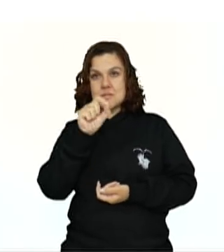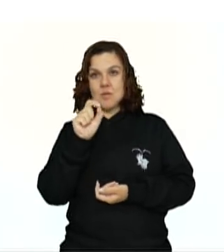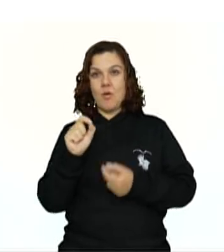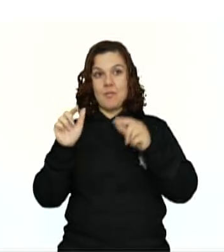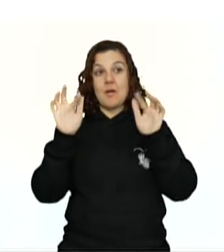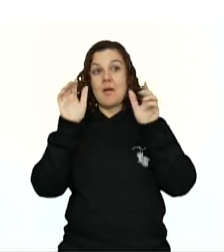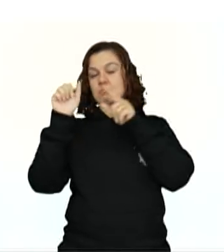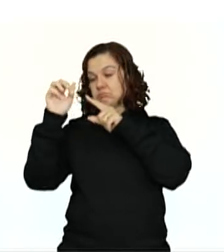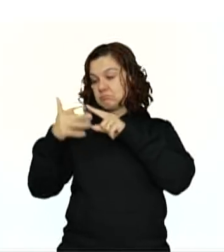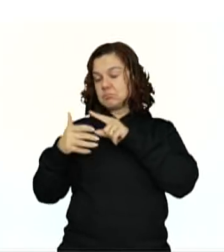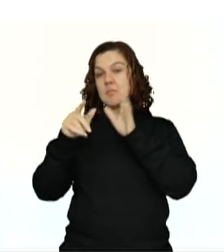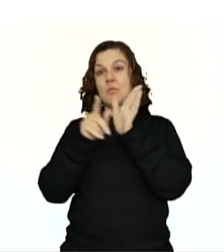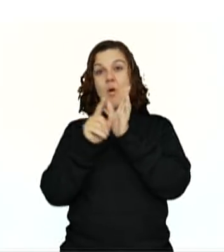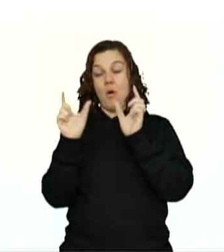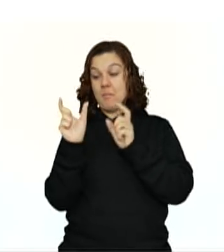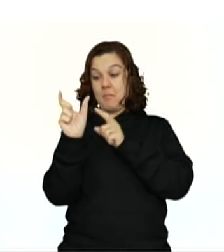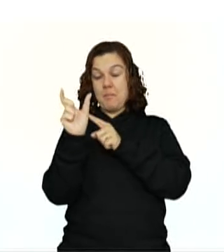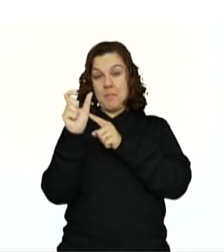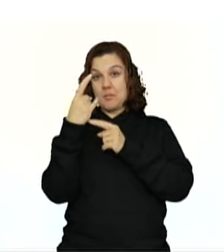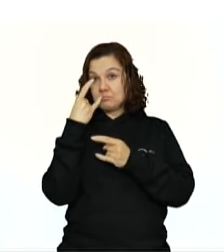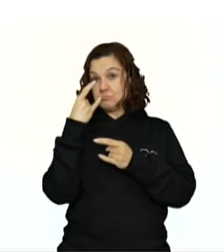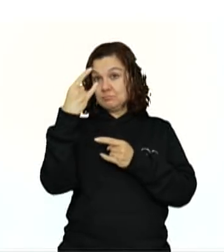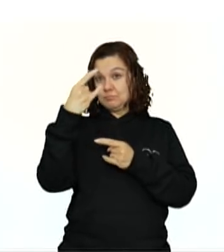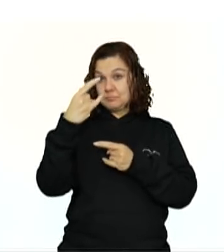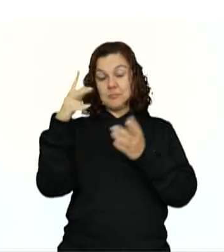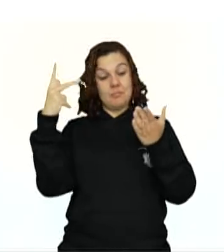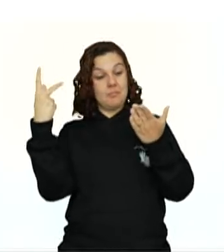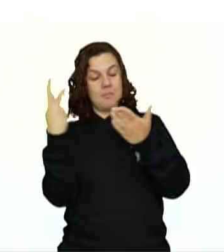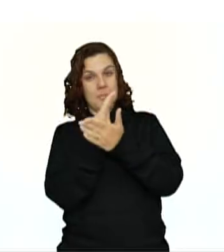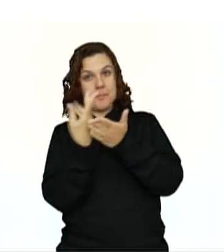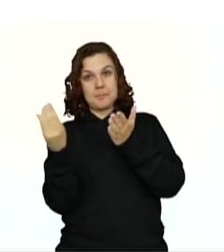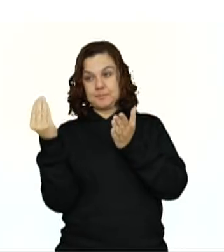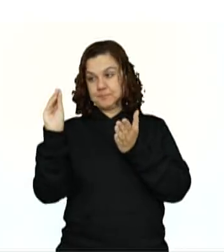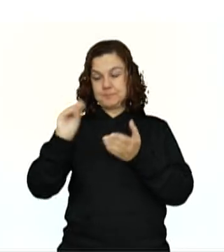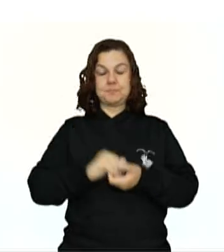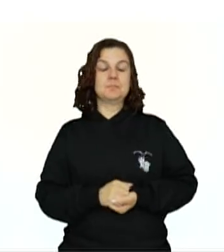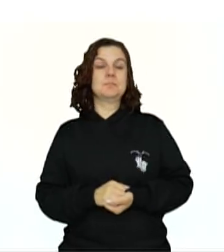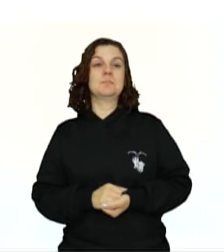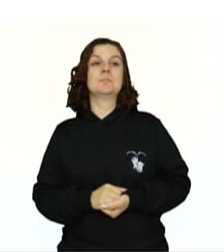que a palavra destacada está incorretamente aplicada.